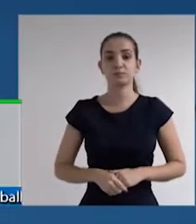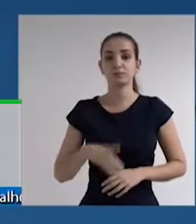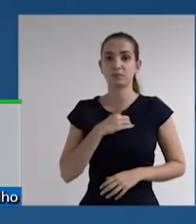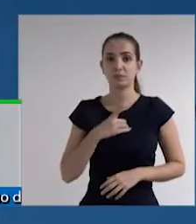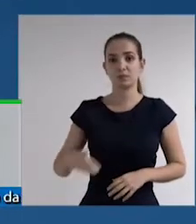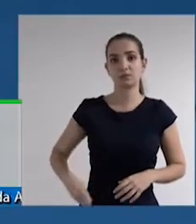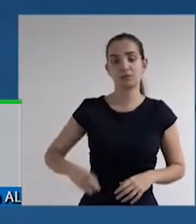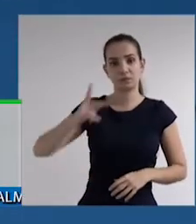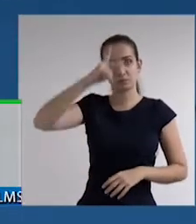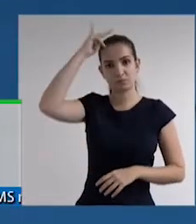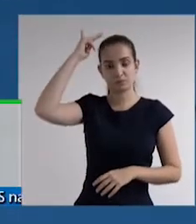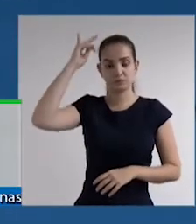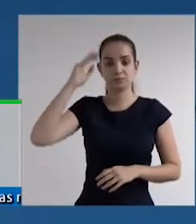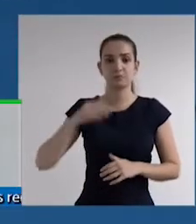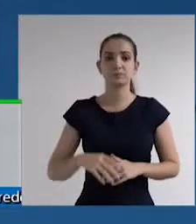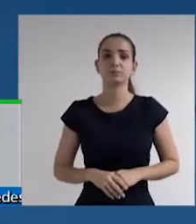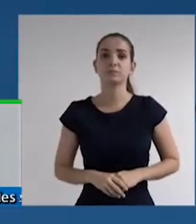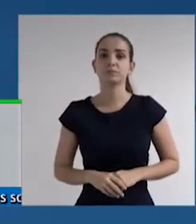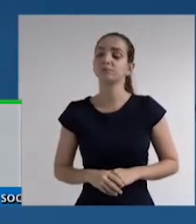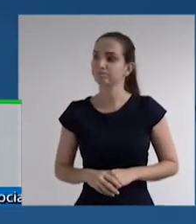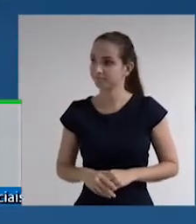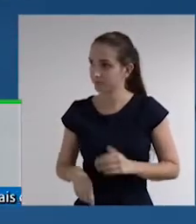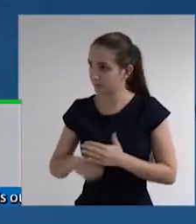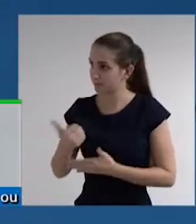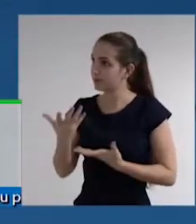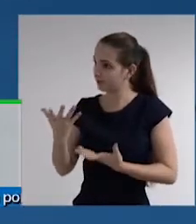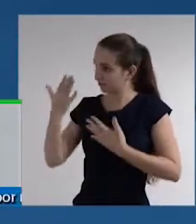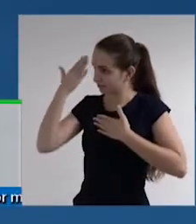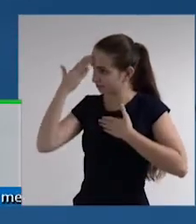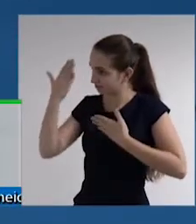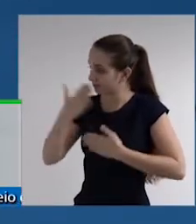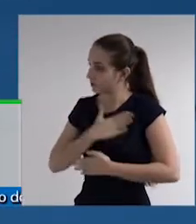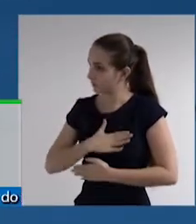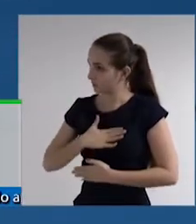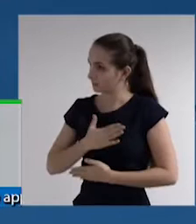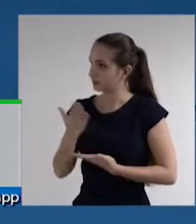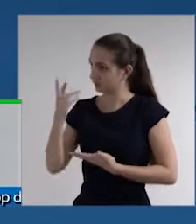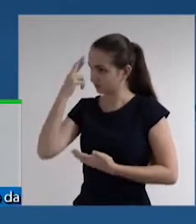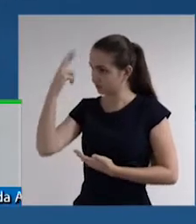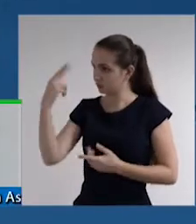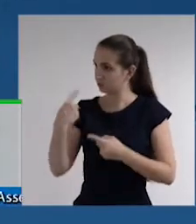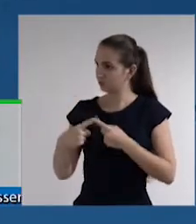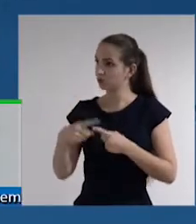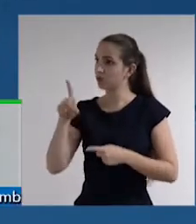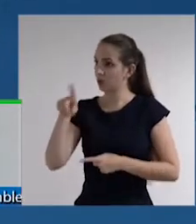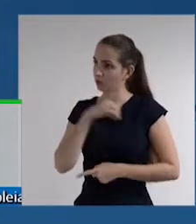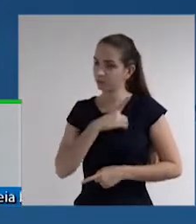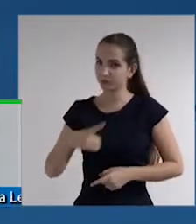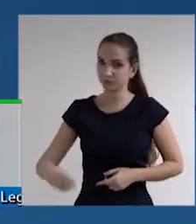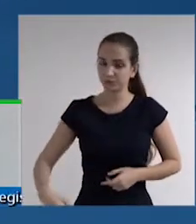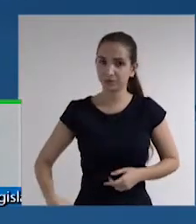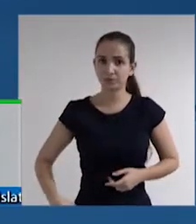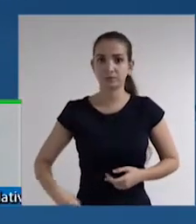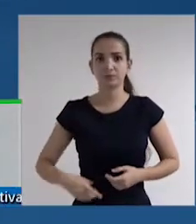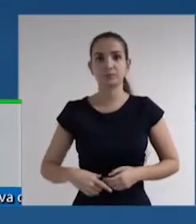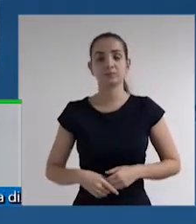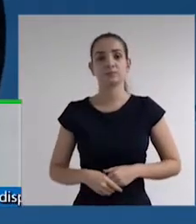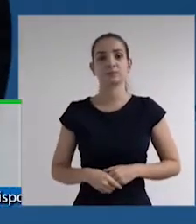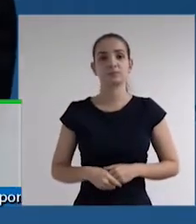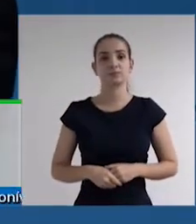Deputado Paulo Correia, primeiro quero cumprimentar Vossa Excelência por ser um parlamentar